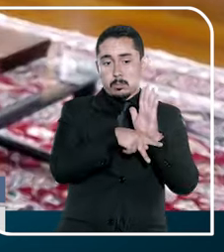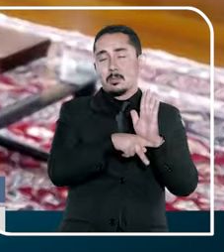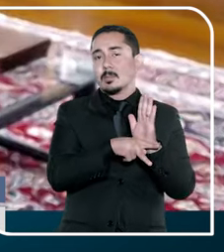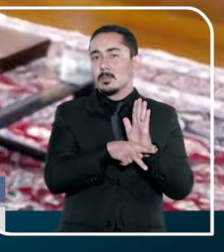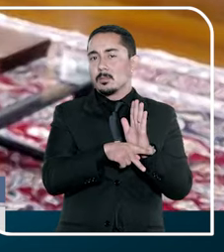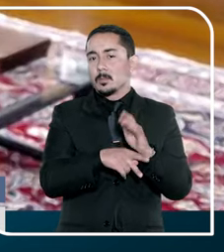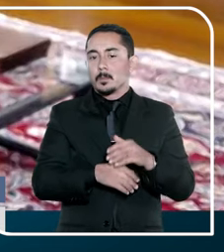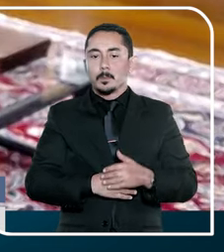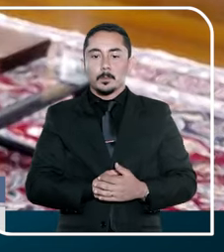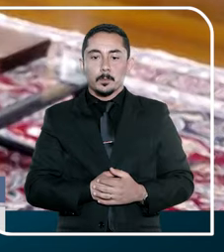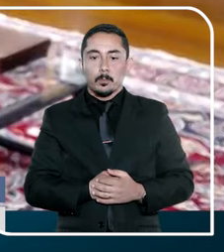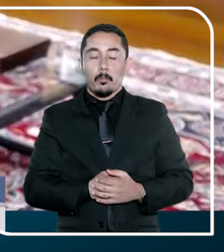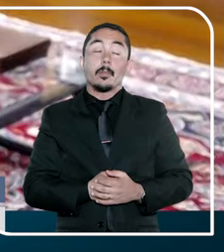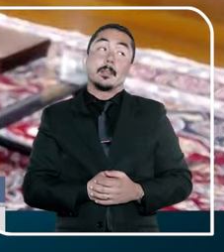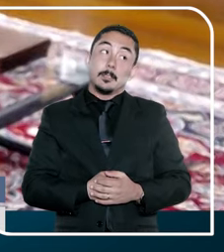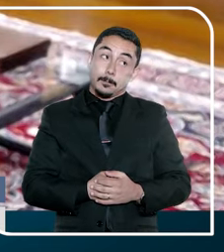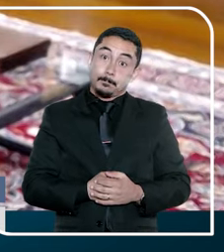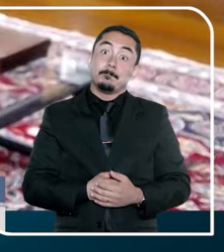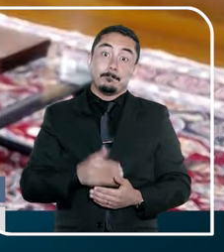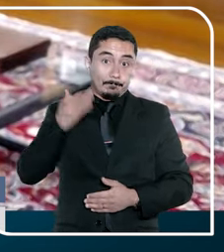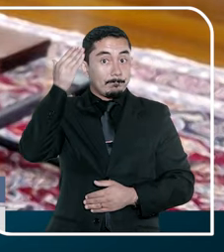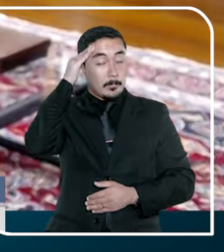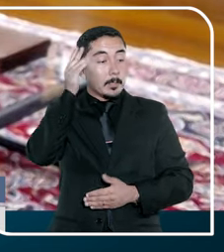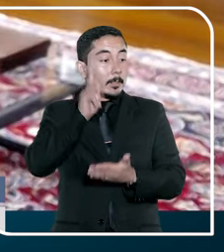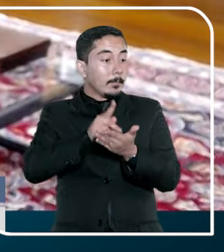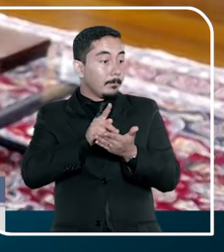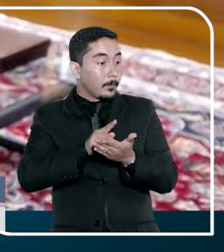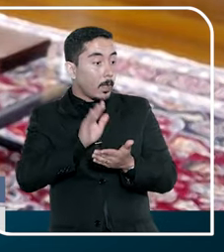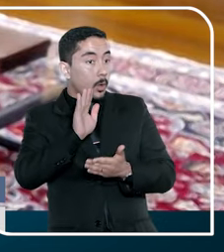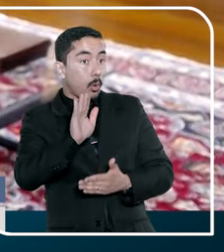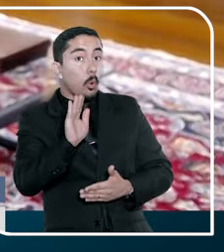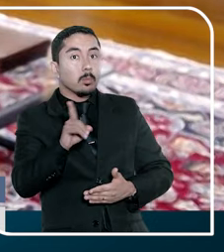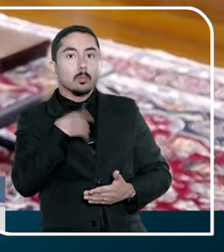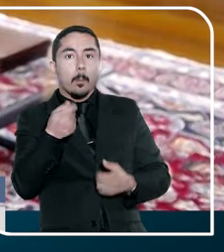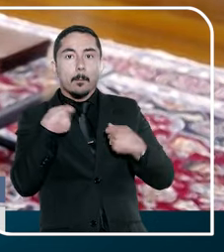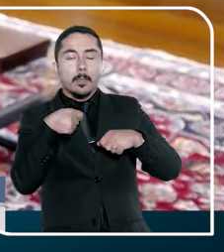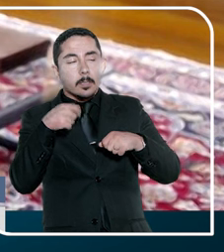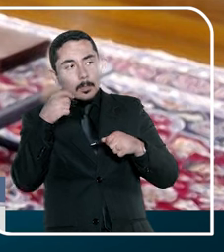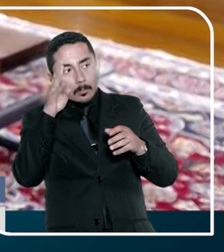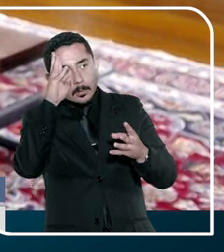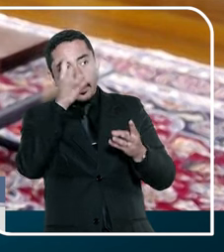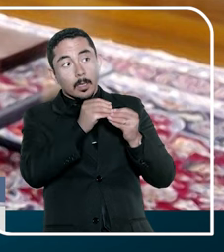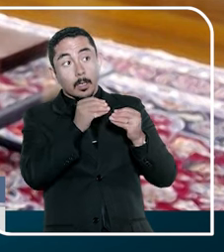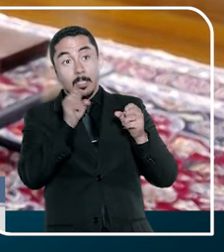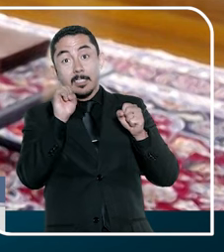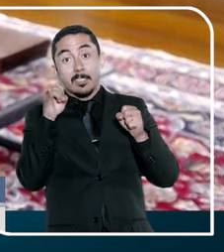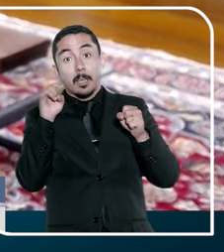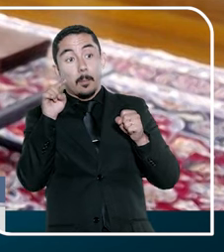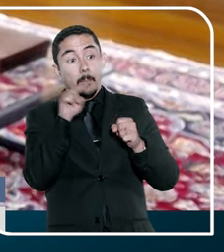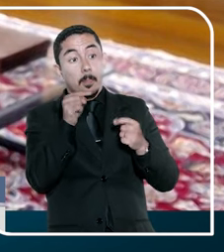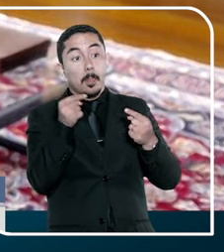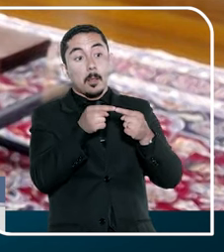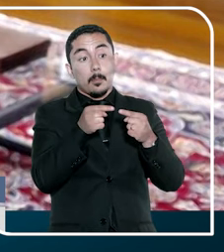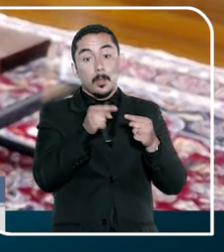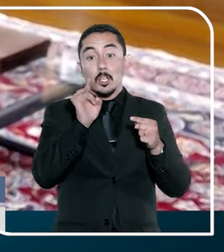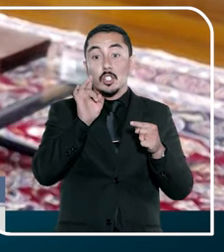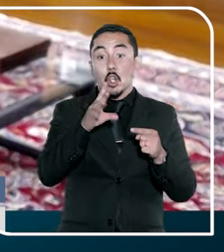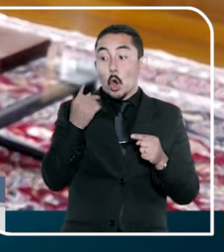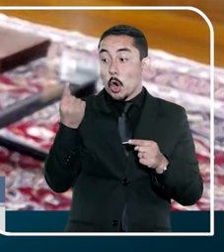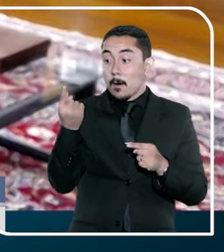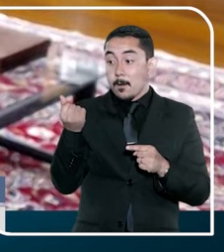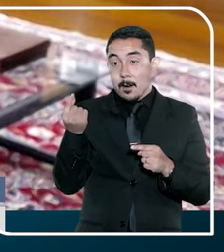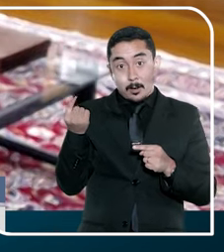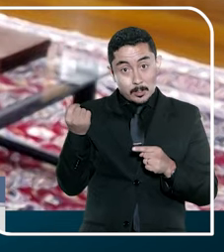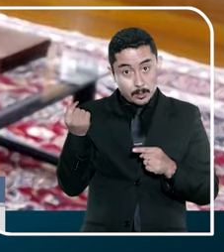tem que considerar exatamente se há uma algo além do meso Valor Econômico né E como eu disse o